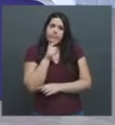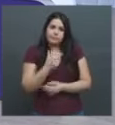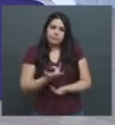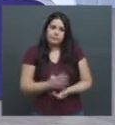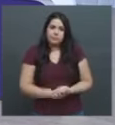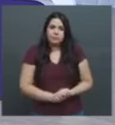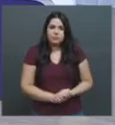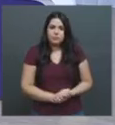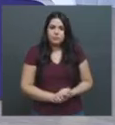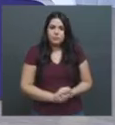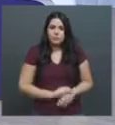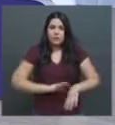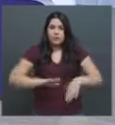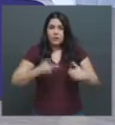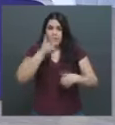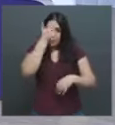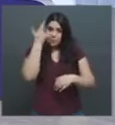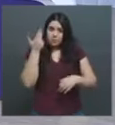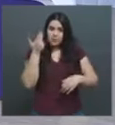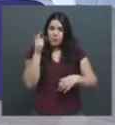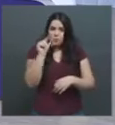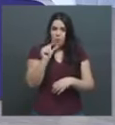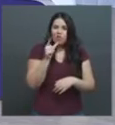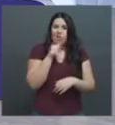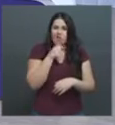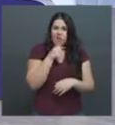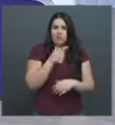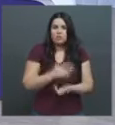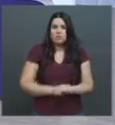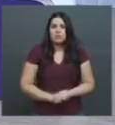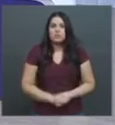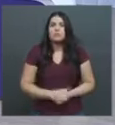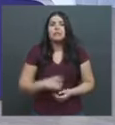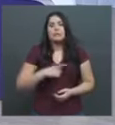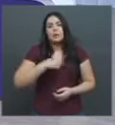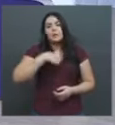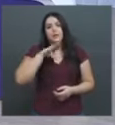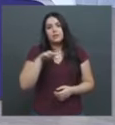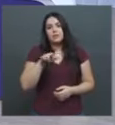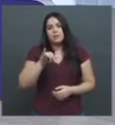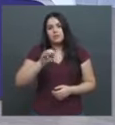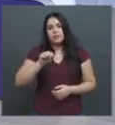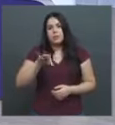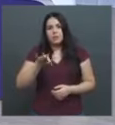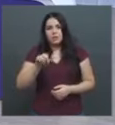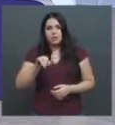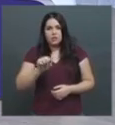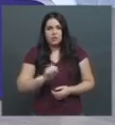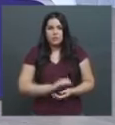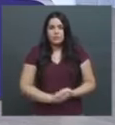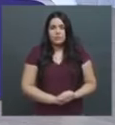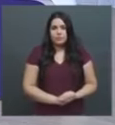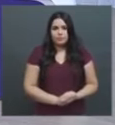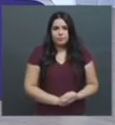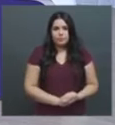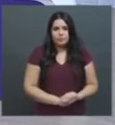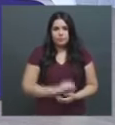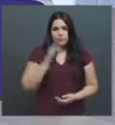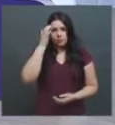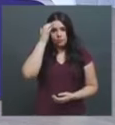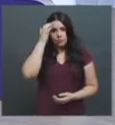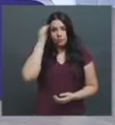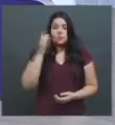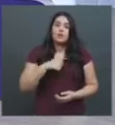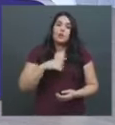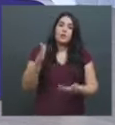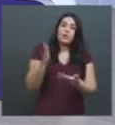A tendência, quando a pessoa ingere muito pouca água, é forma mais esses cristais, né? Doutora, fizeram alguns trabalhos